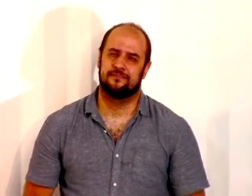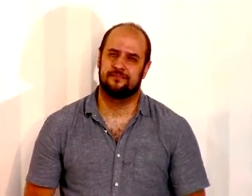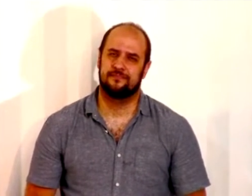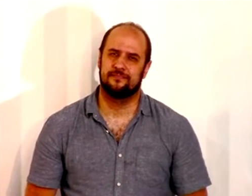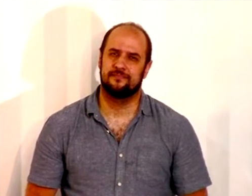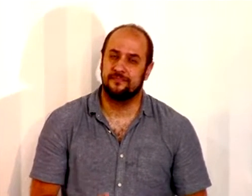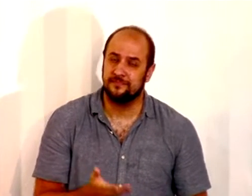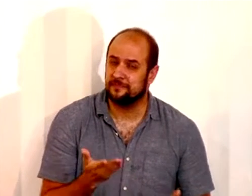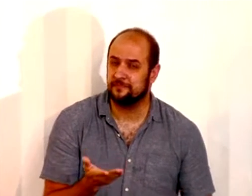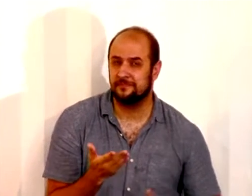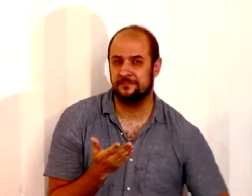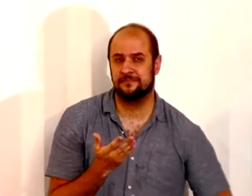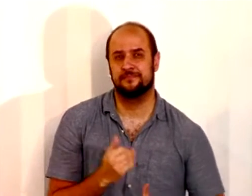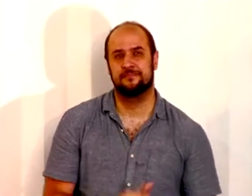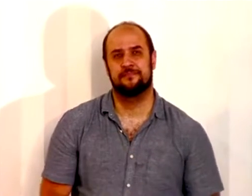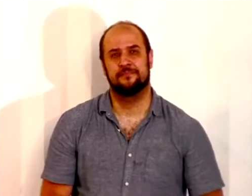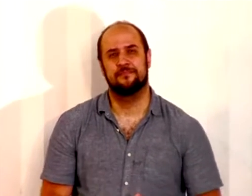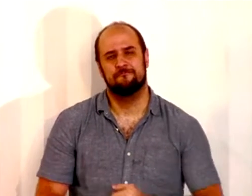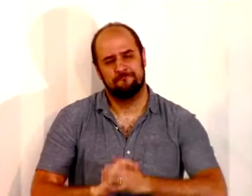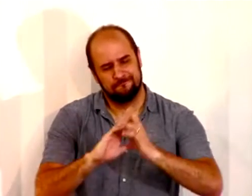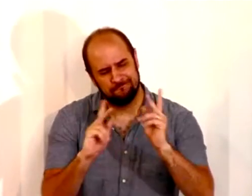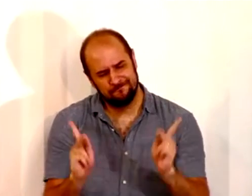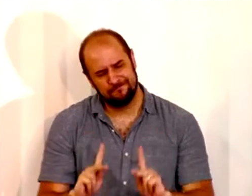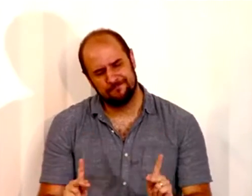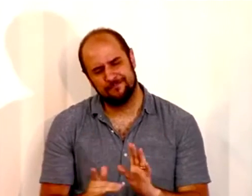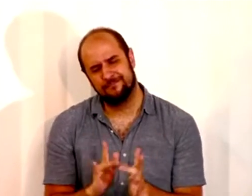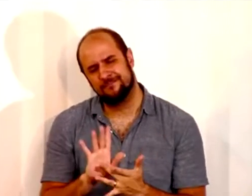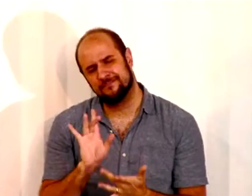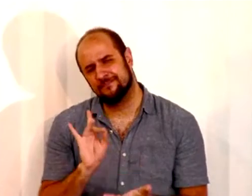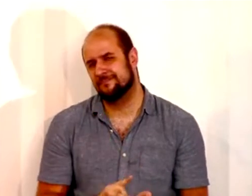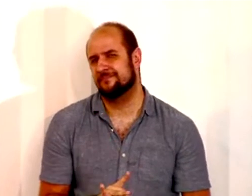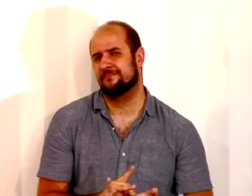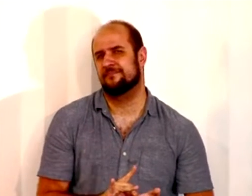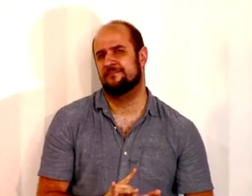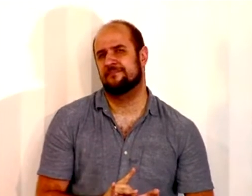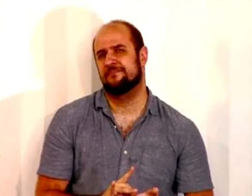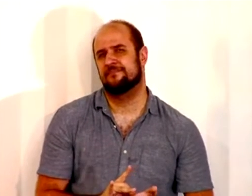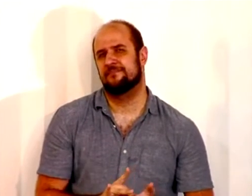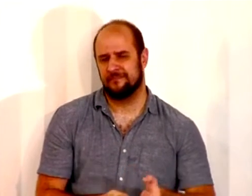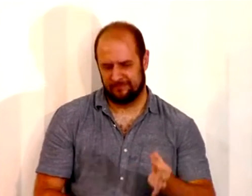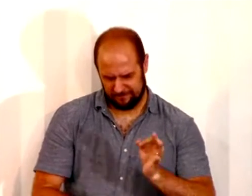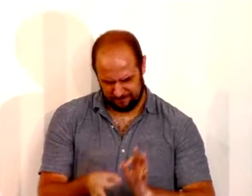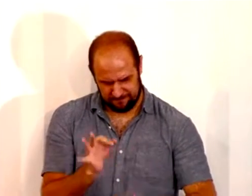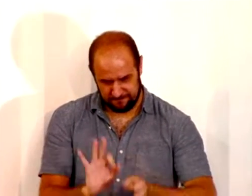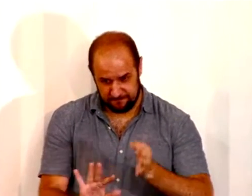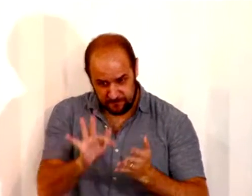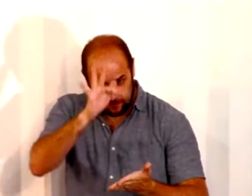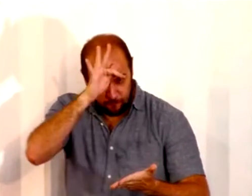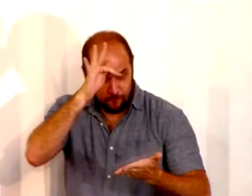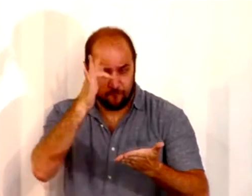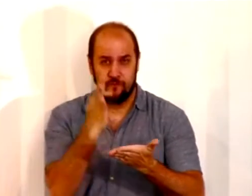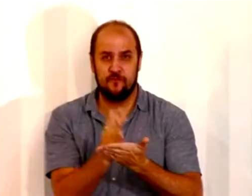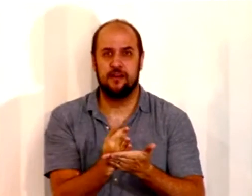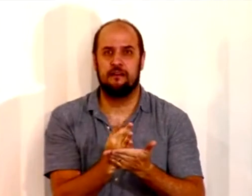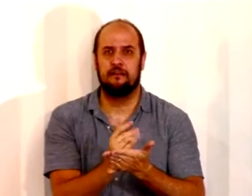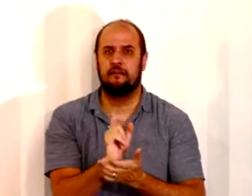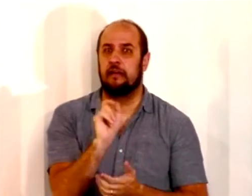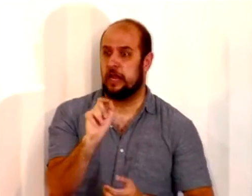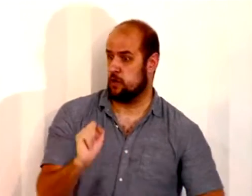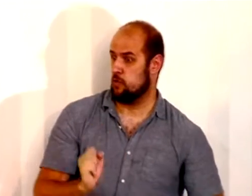Irmãos, esta é a paz de Cristo. Justificados, pois, pela fé, qual é a primeira reação que acontece